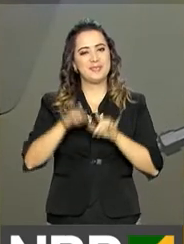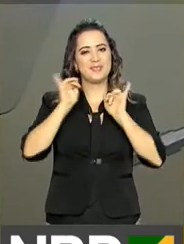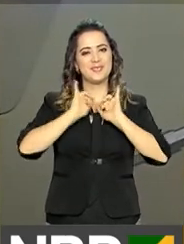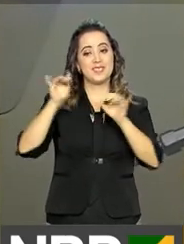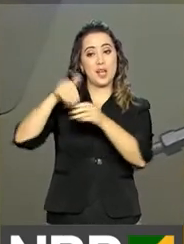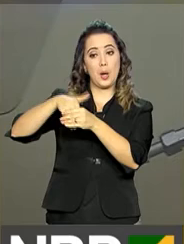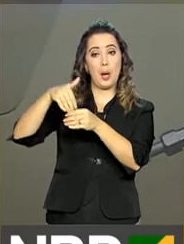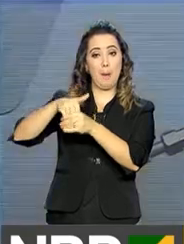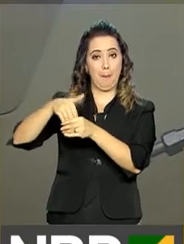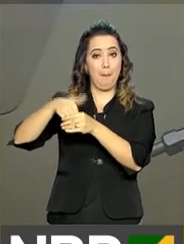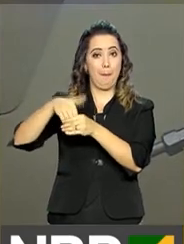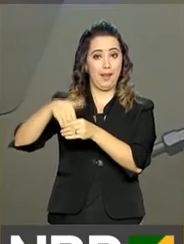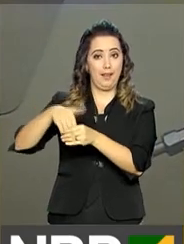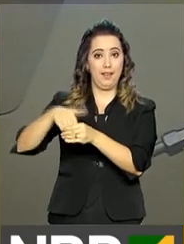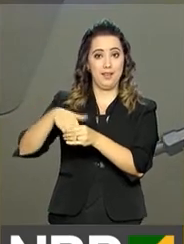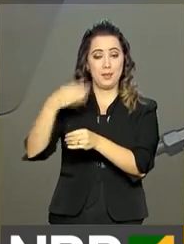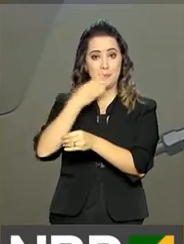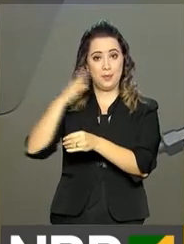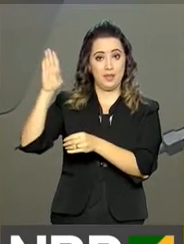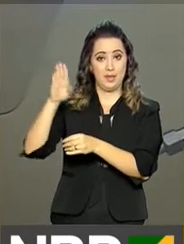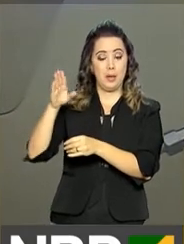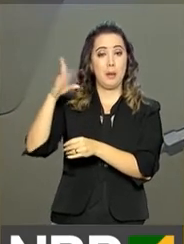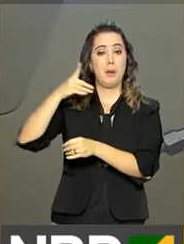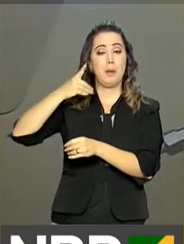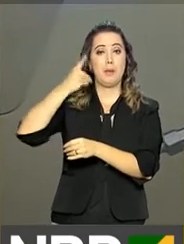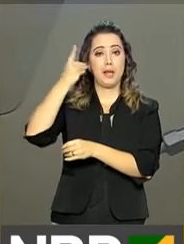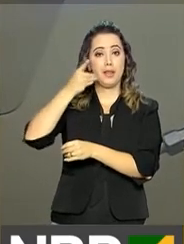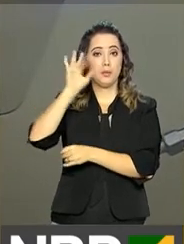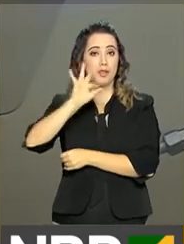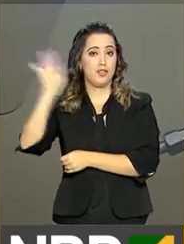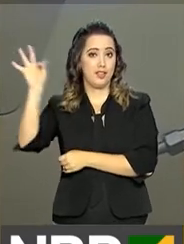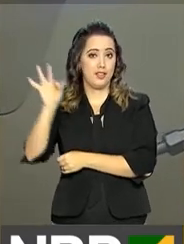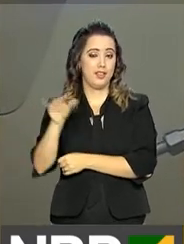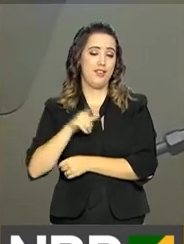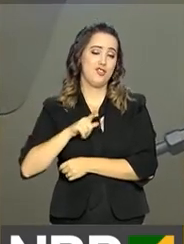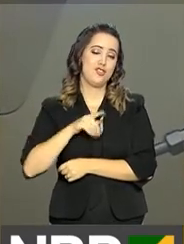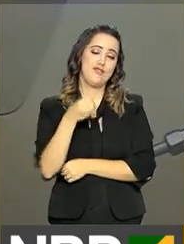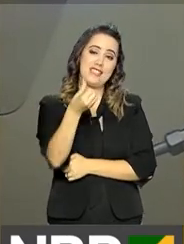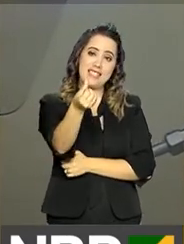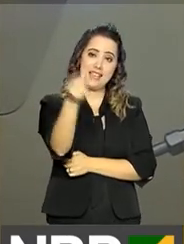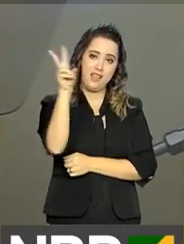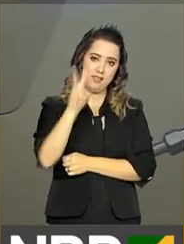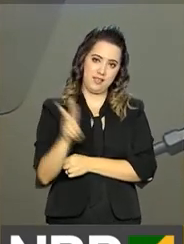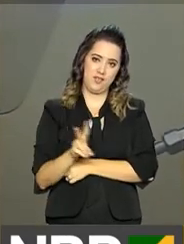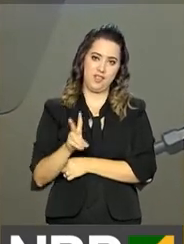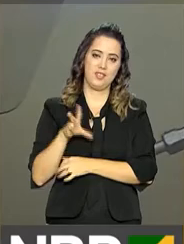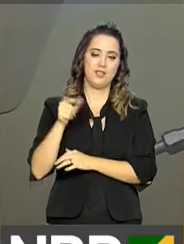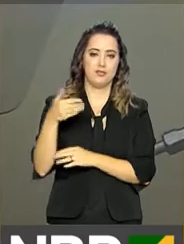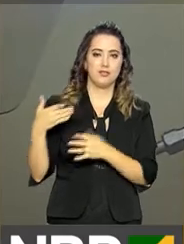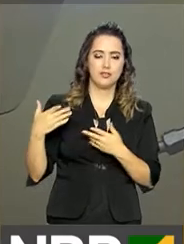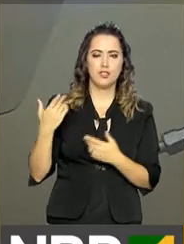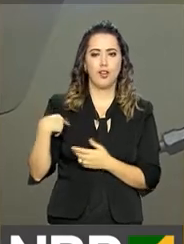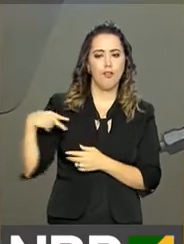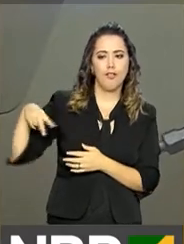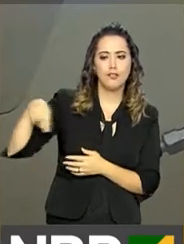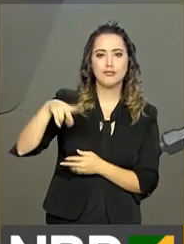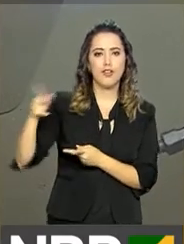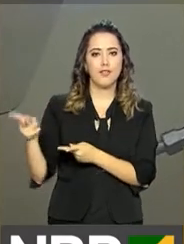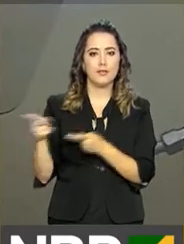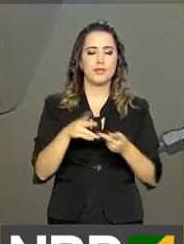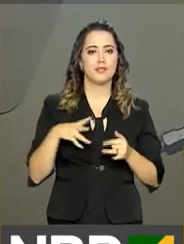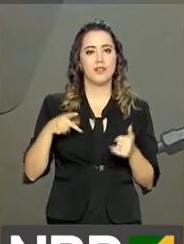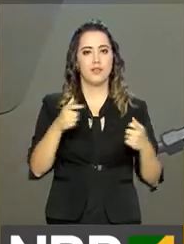para deputado federal. Porque eu tive 6 mandatos, então eu percorria todos os municípios brasileiros. Mas especialmente aqui na